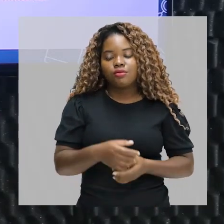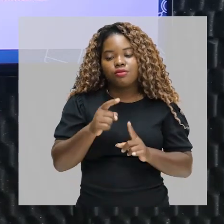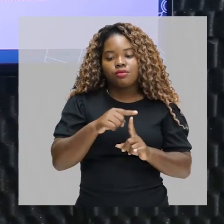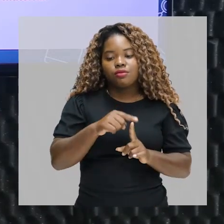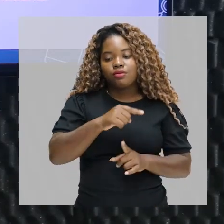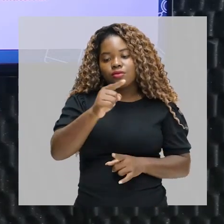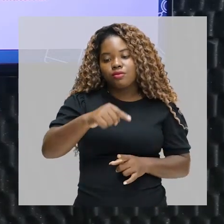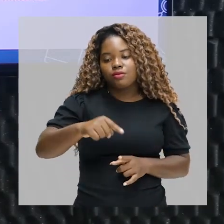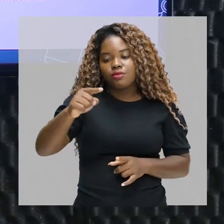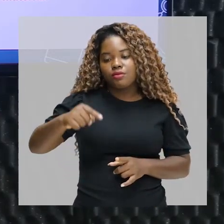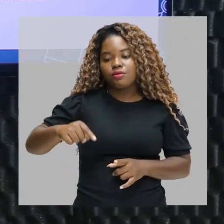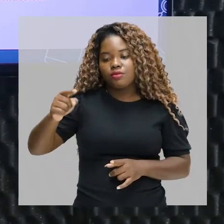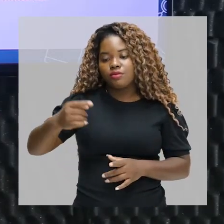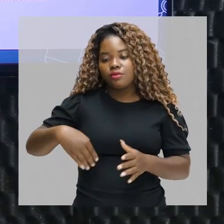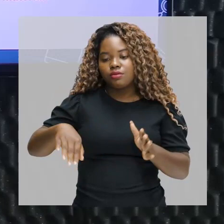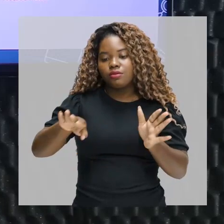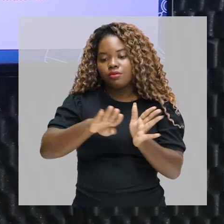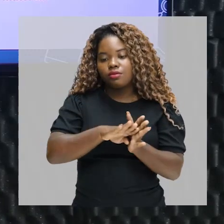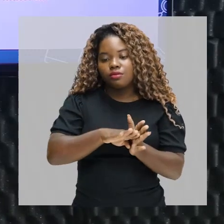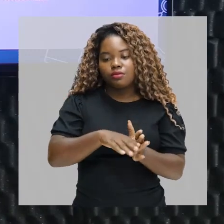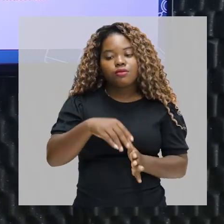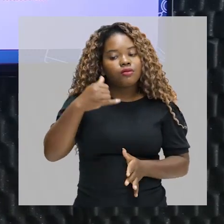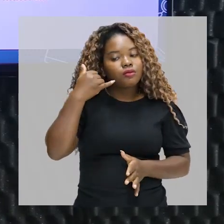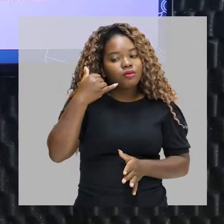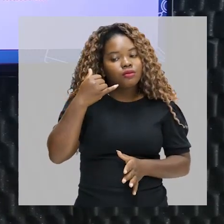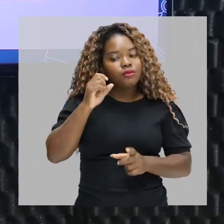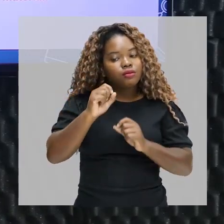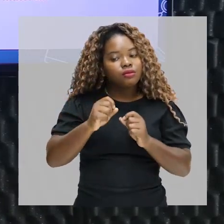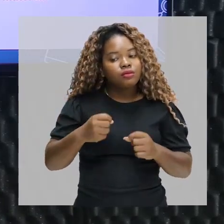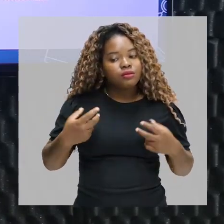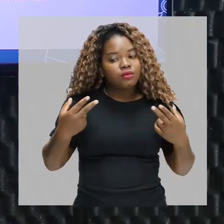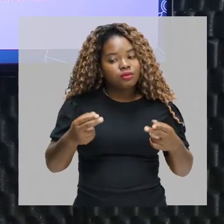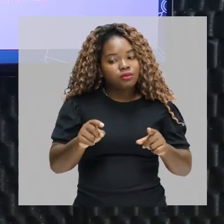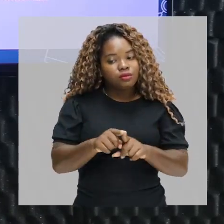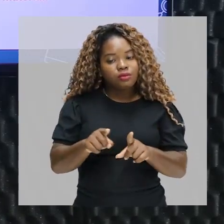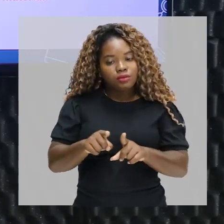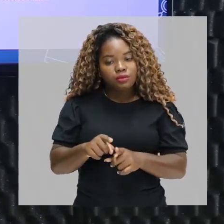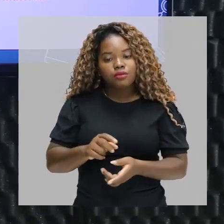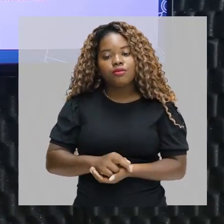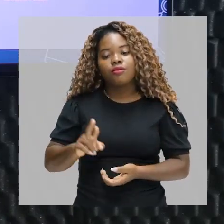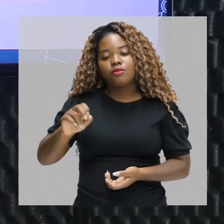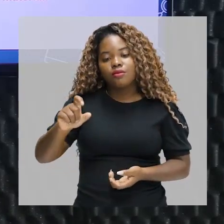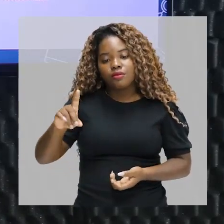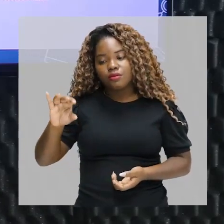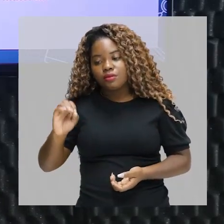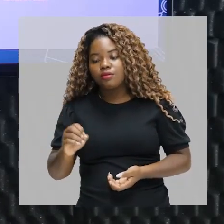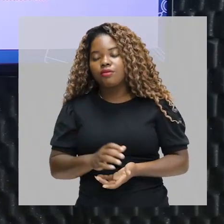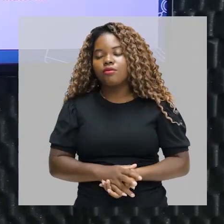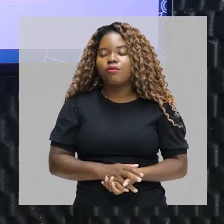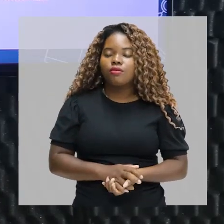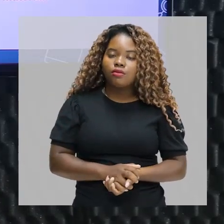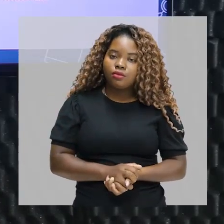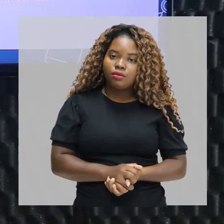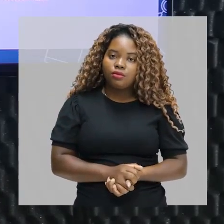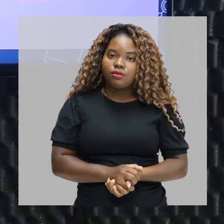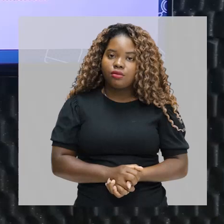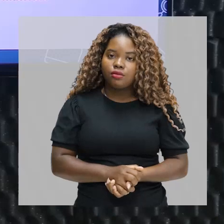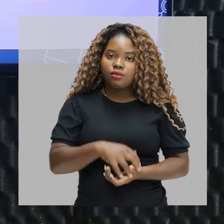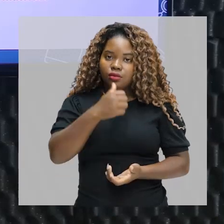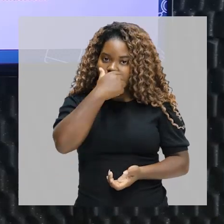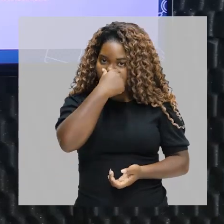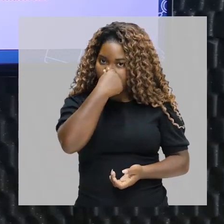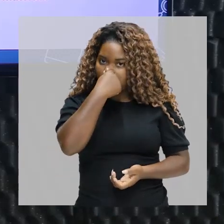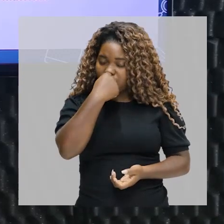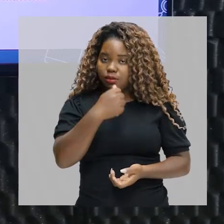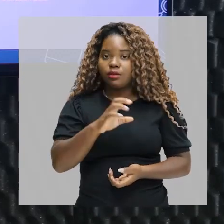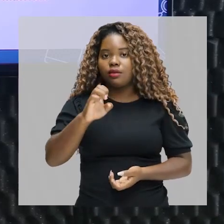que sai do aparelho e chega até o seu celular é a onda da mesma natureza que sai da estação de rádio e chega, né, até a fonte receptora. É